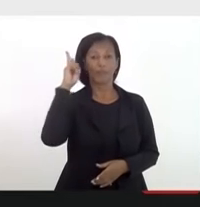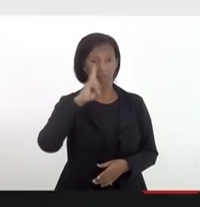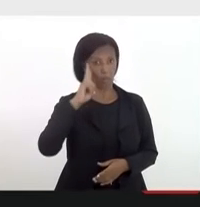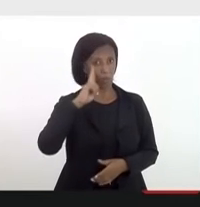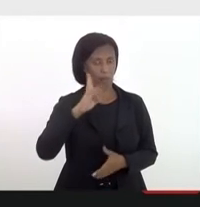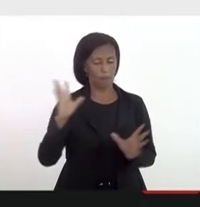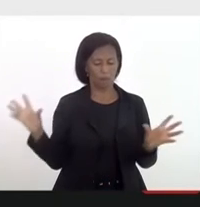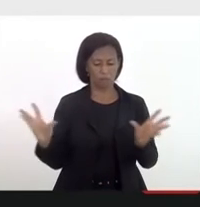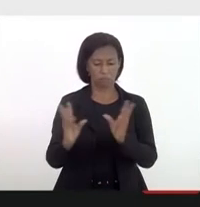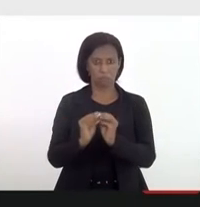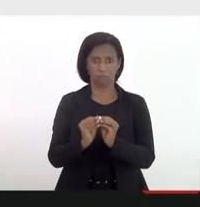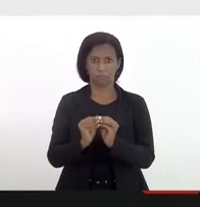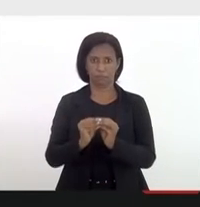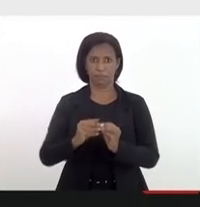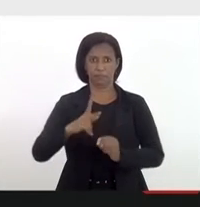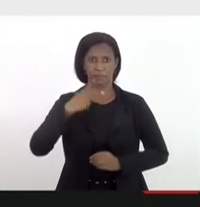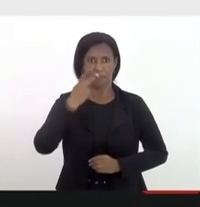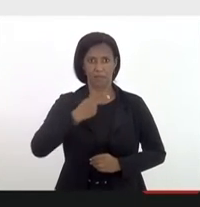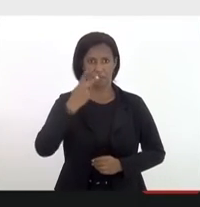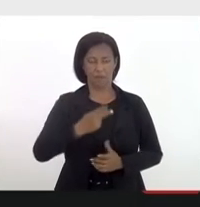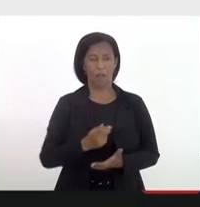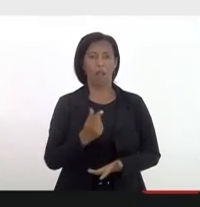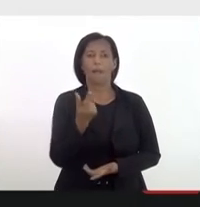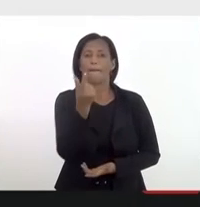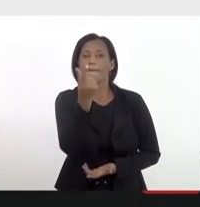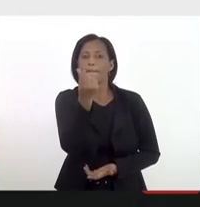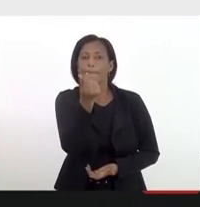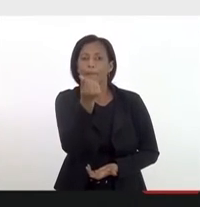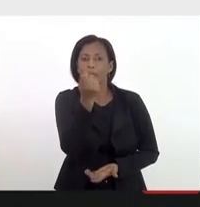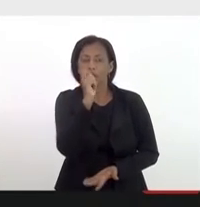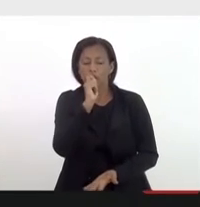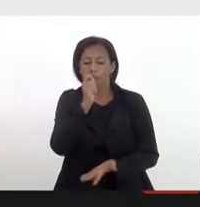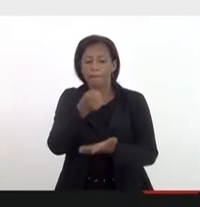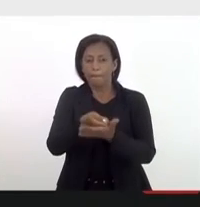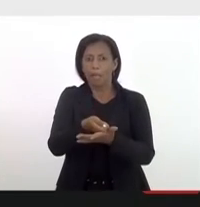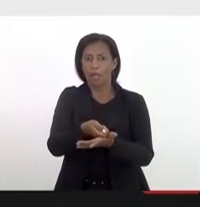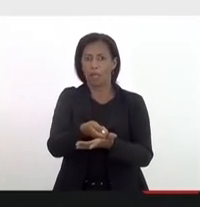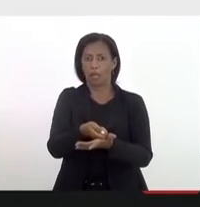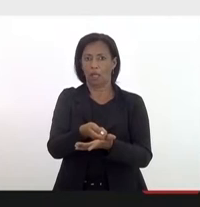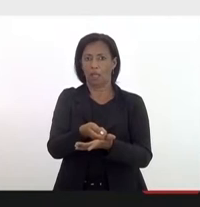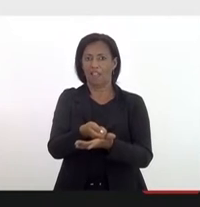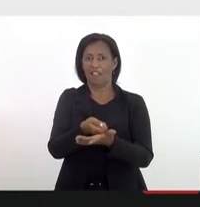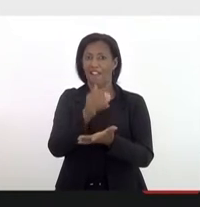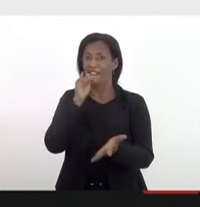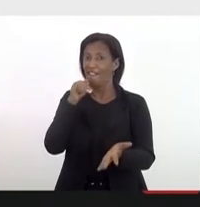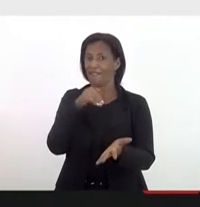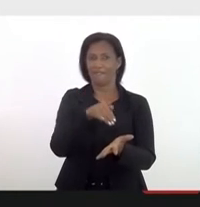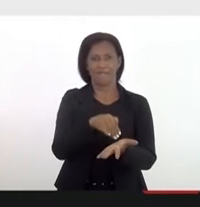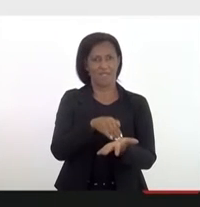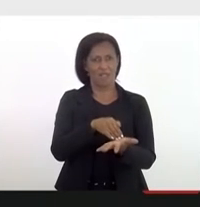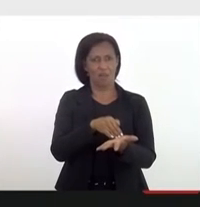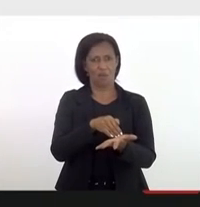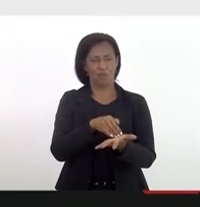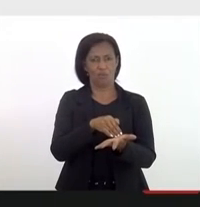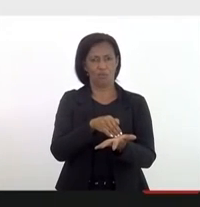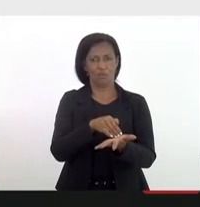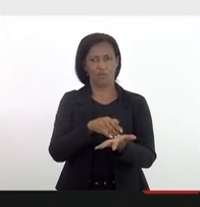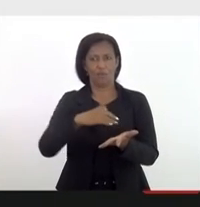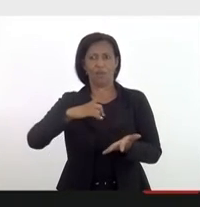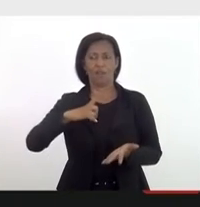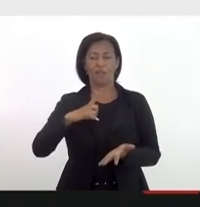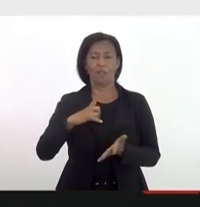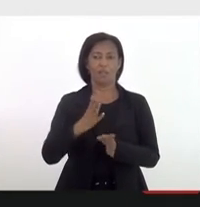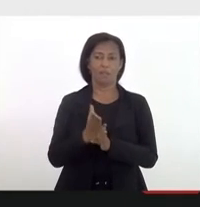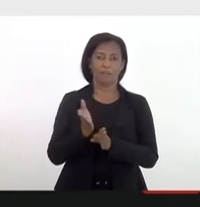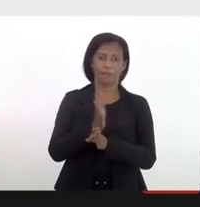assim, finalizando a minha fala, que o preço final para o consumidor é composto de várias partes. Tem, por